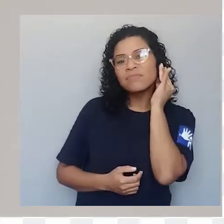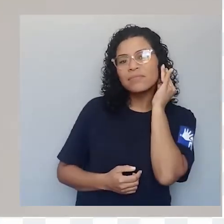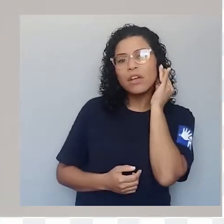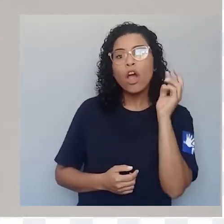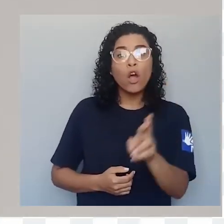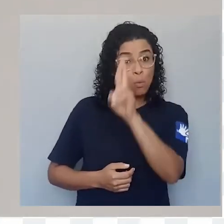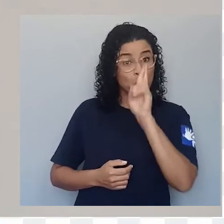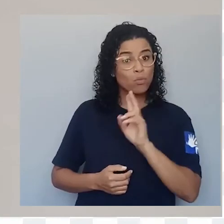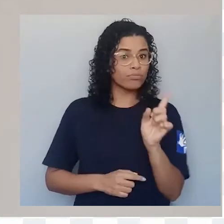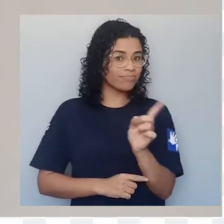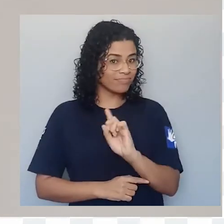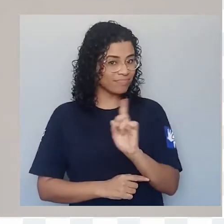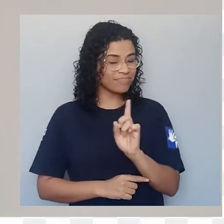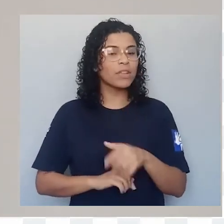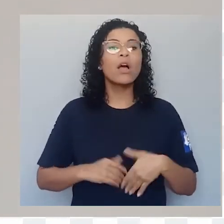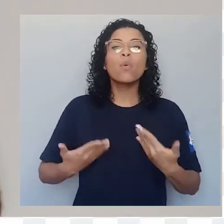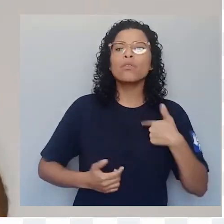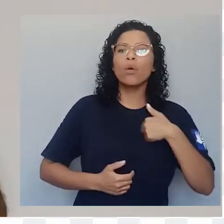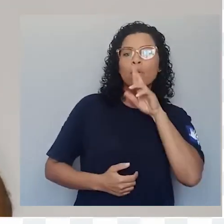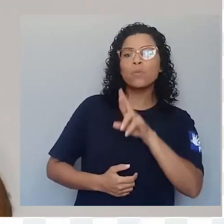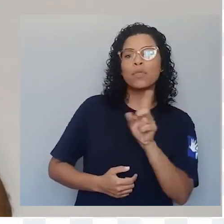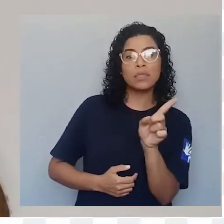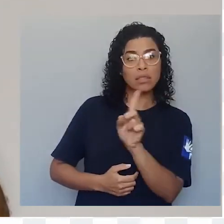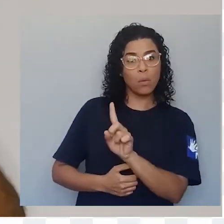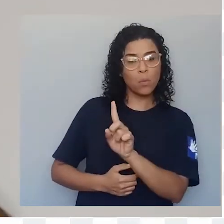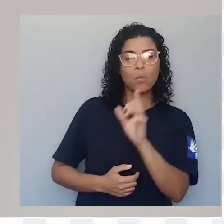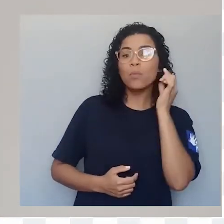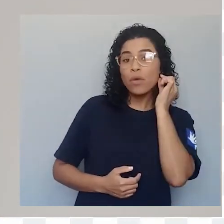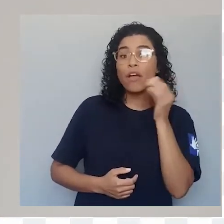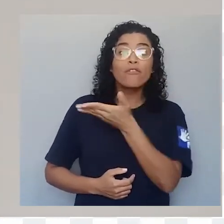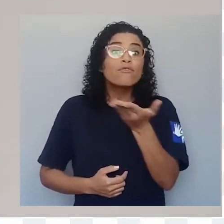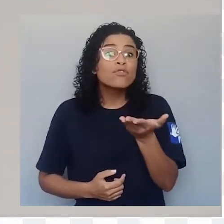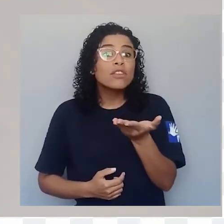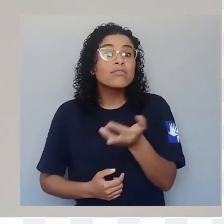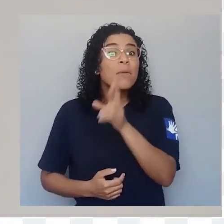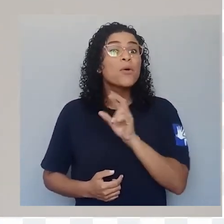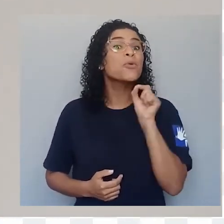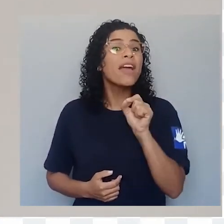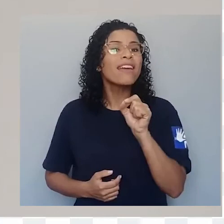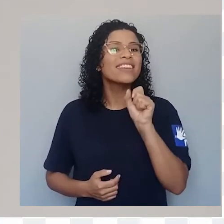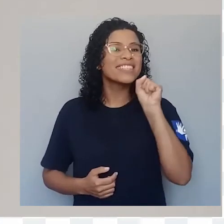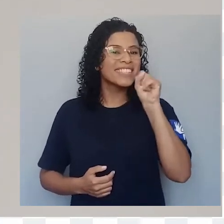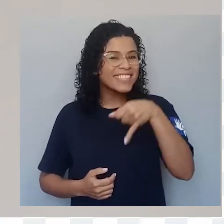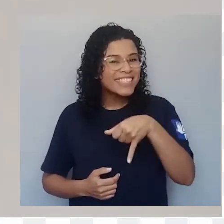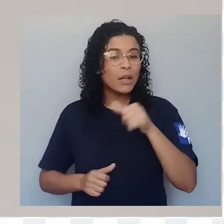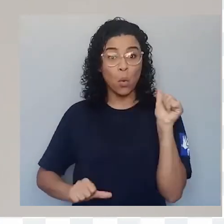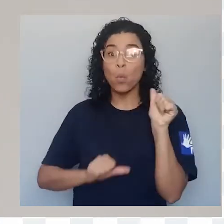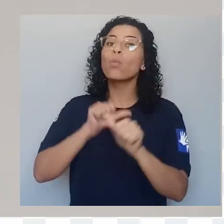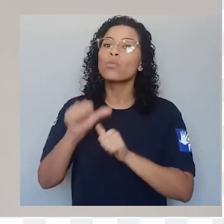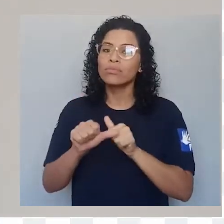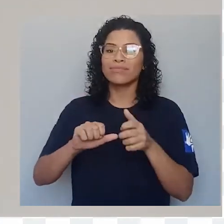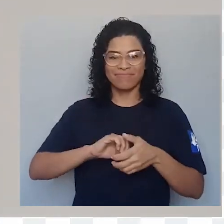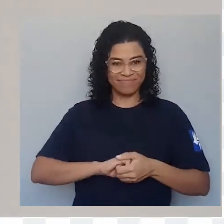não. Quando eu disser não e colocar a mão na orelha, você diz sim. Ou seja, tudo o que